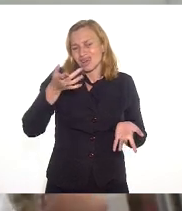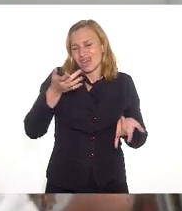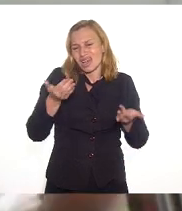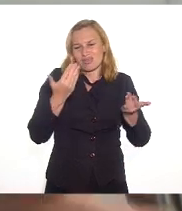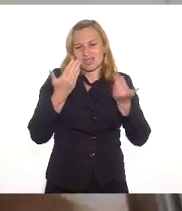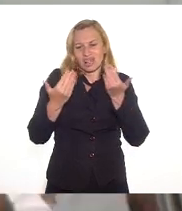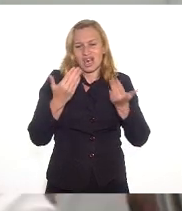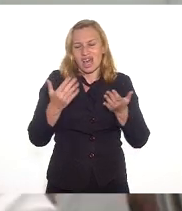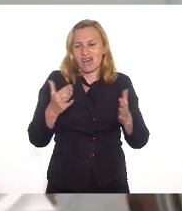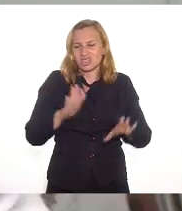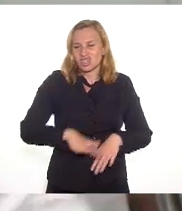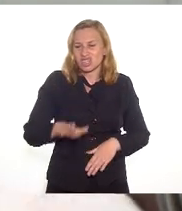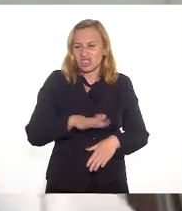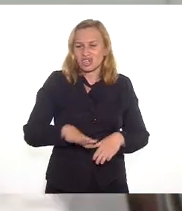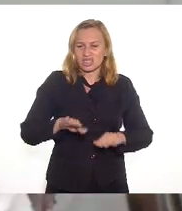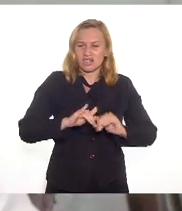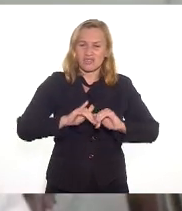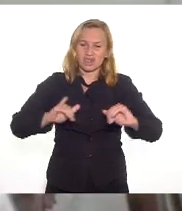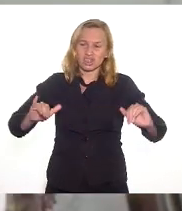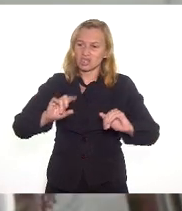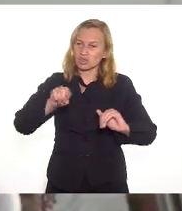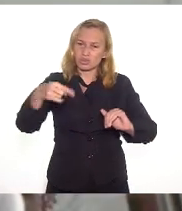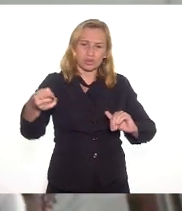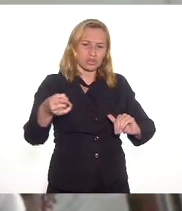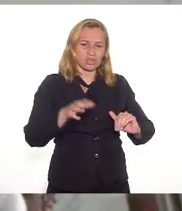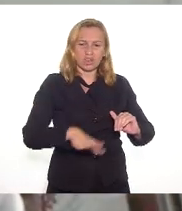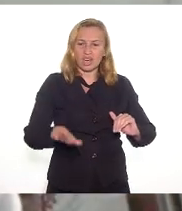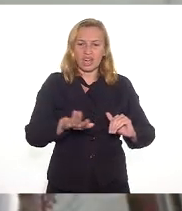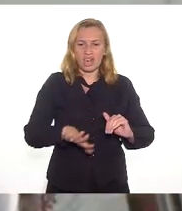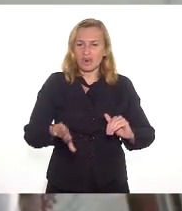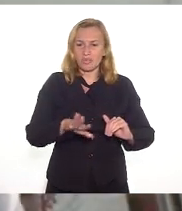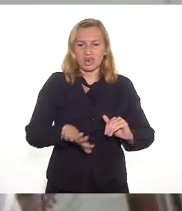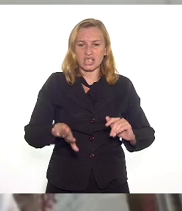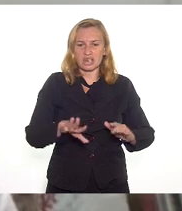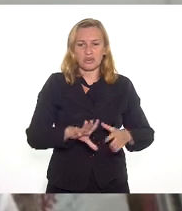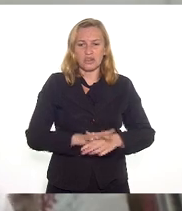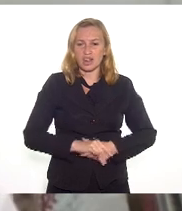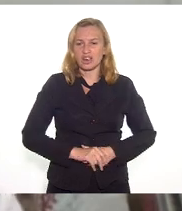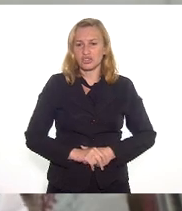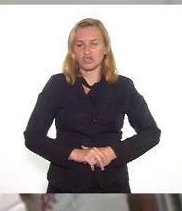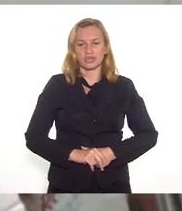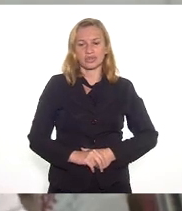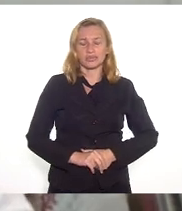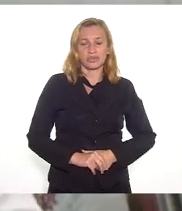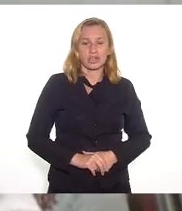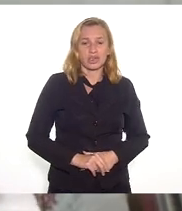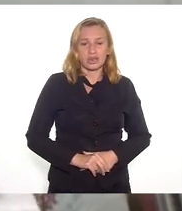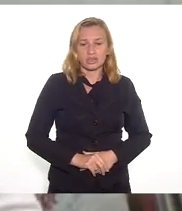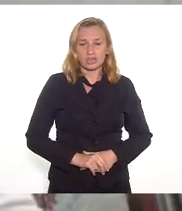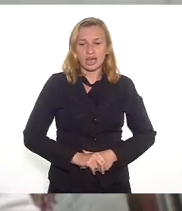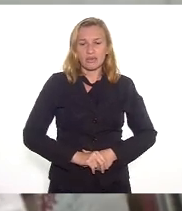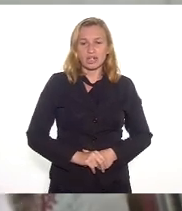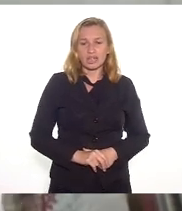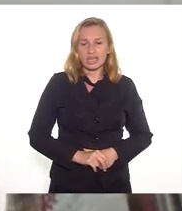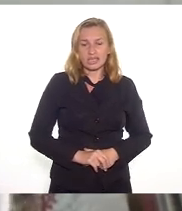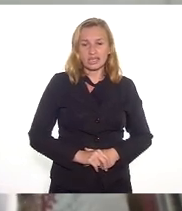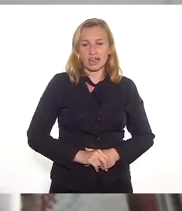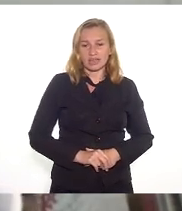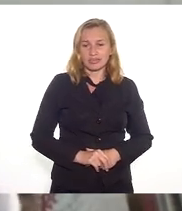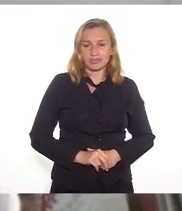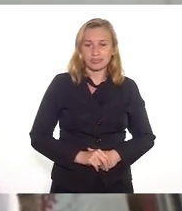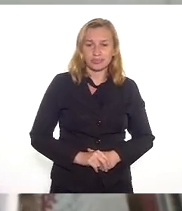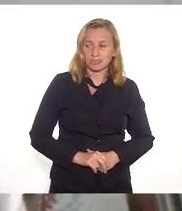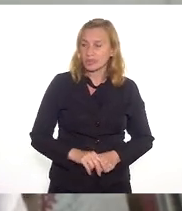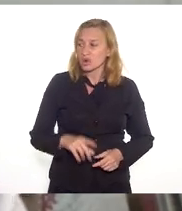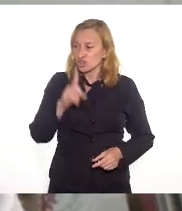estarem afastadas do convívio com outras crianças. Além disso, a gente sabe dos dilemas que muitas famílias têm